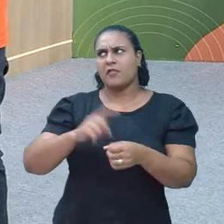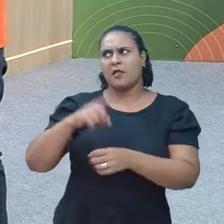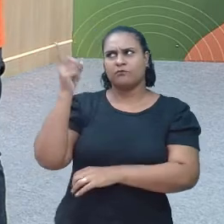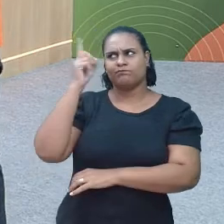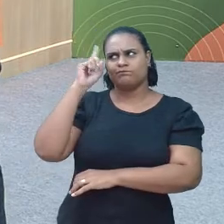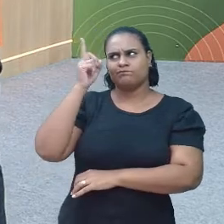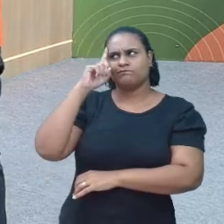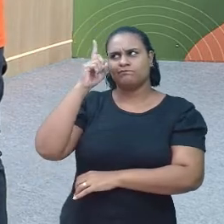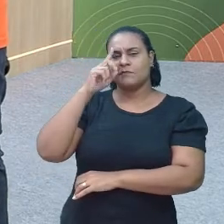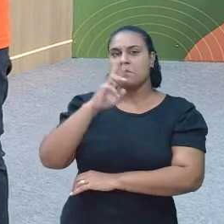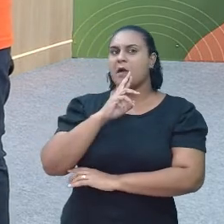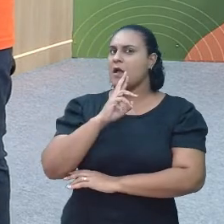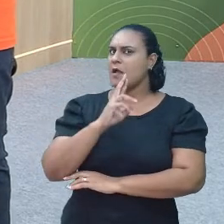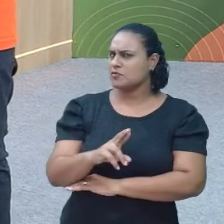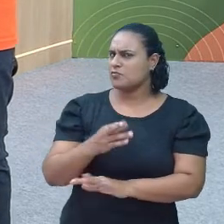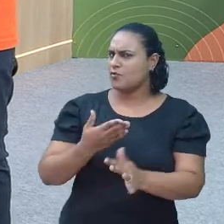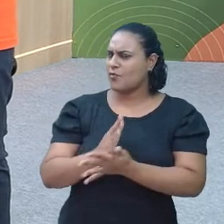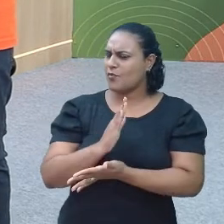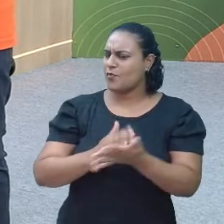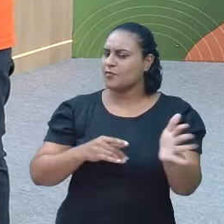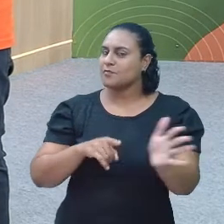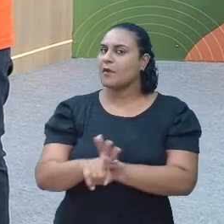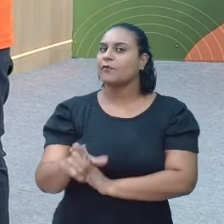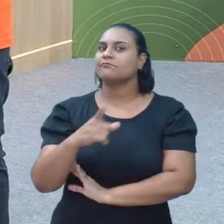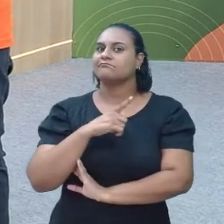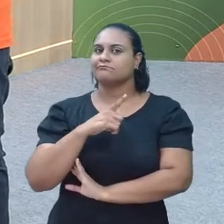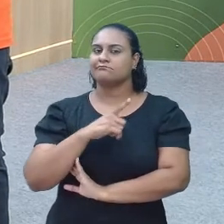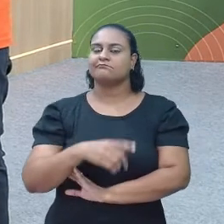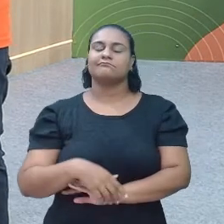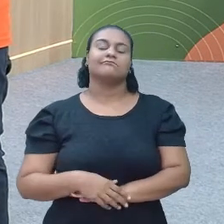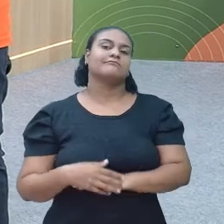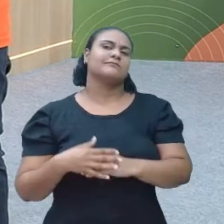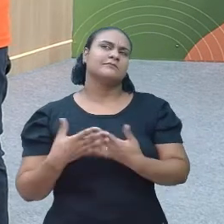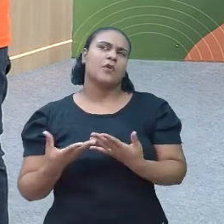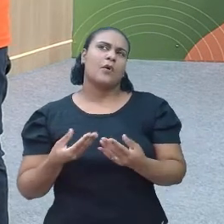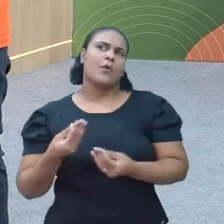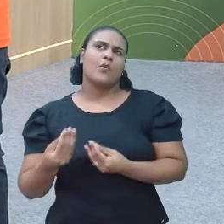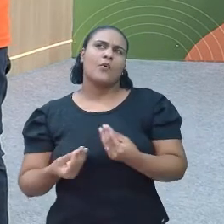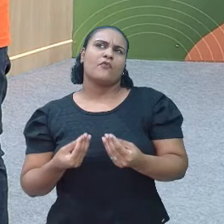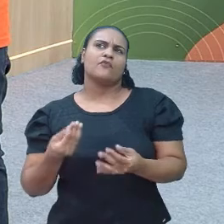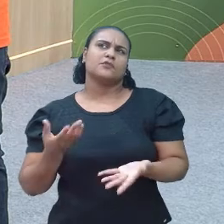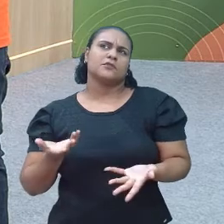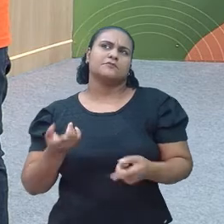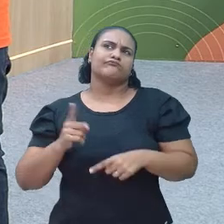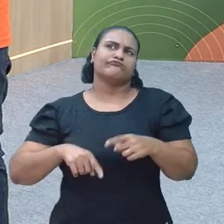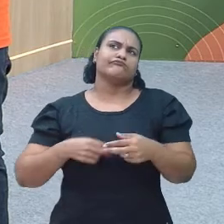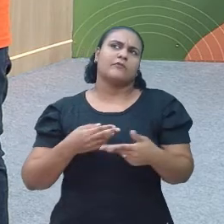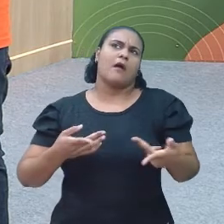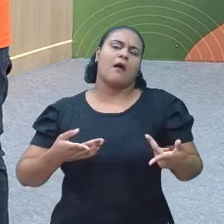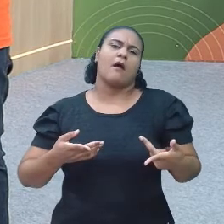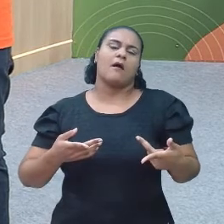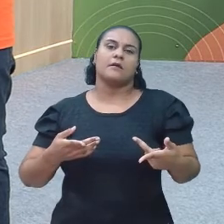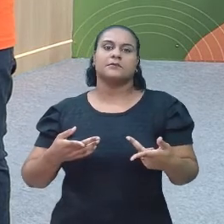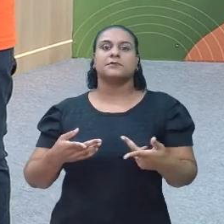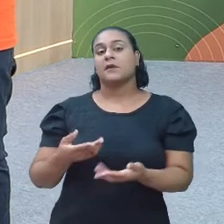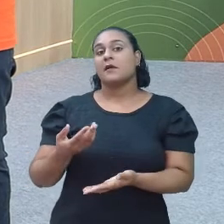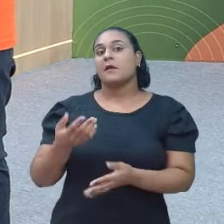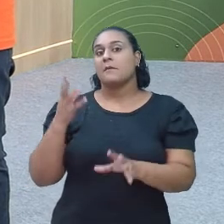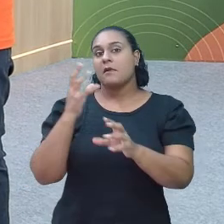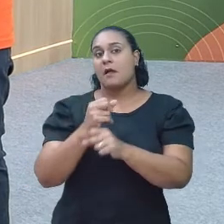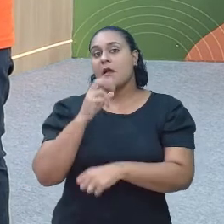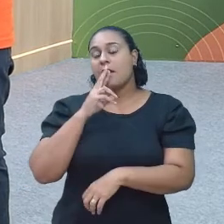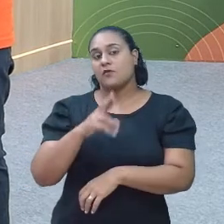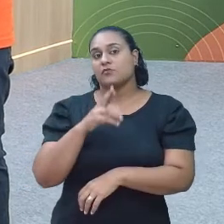dar respostas a algumas perguntas que nós temos, tá certo? Então, como se fossem ferramentas para se resolver alguns problemas, né, tá